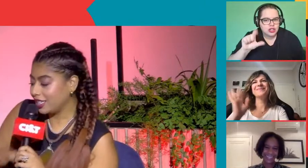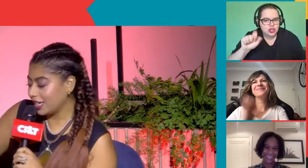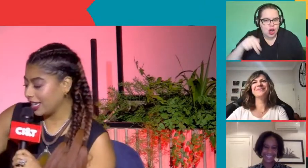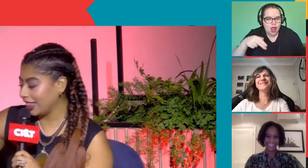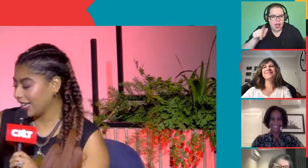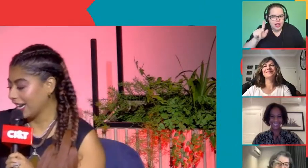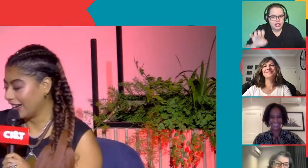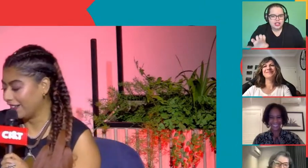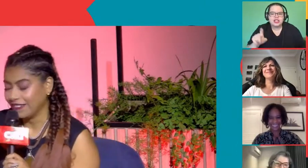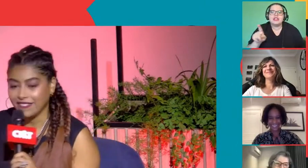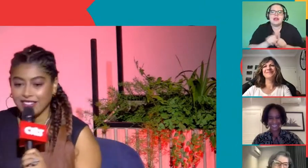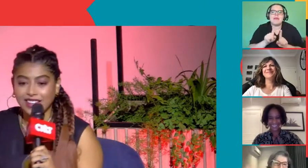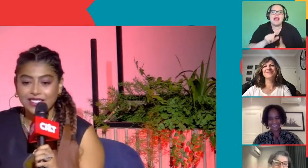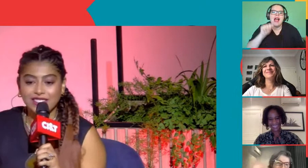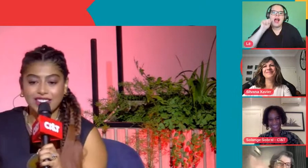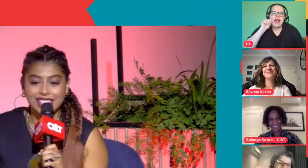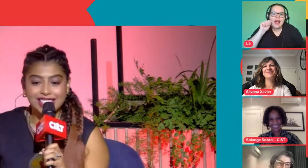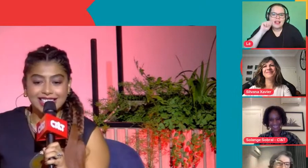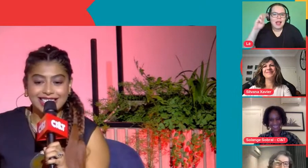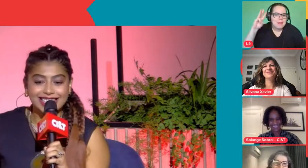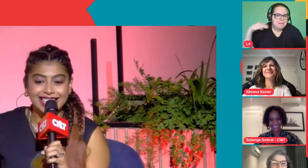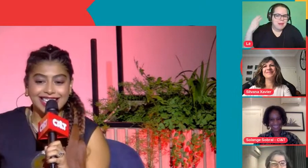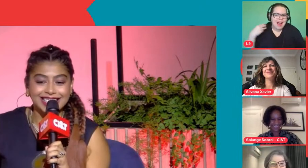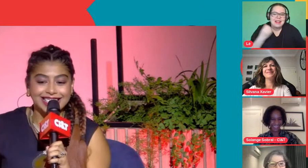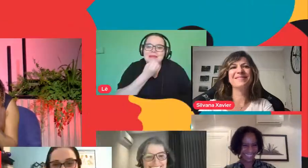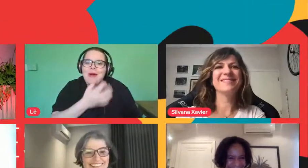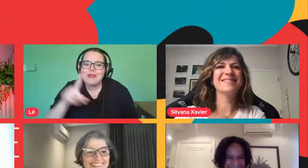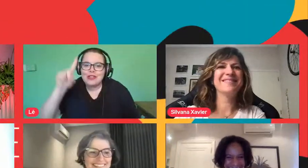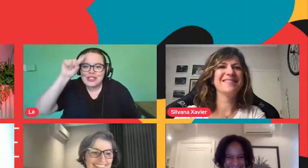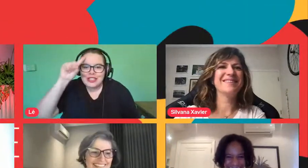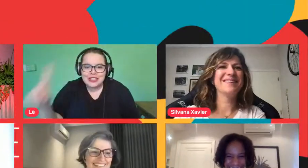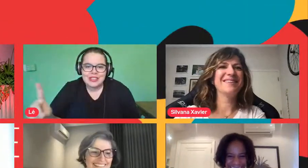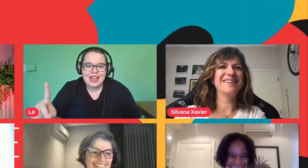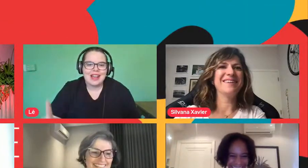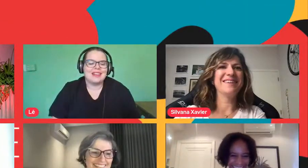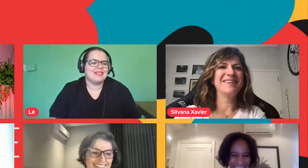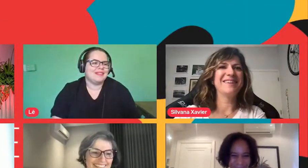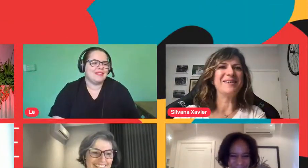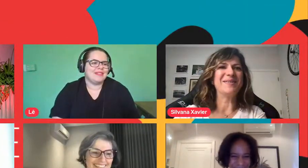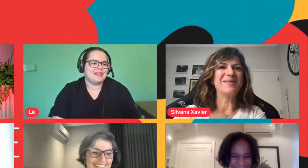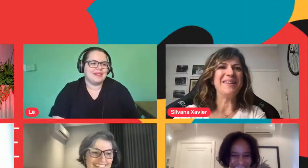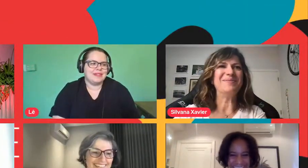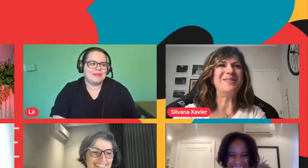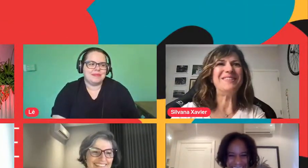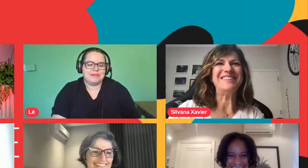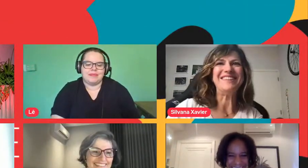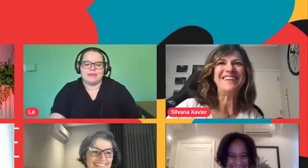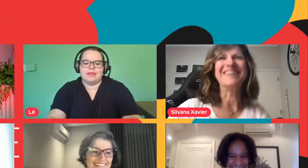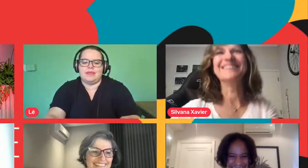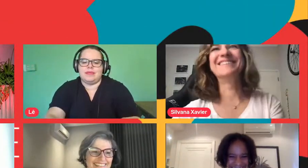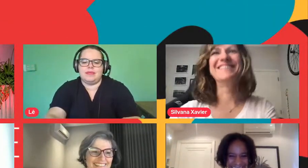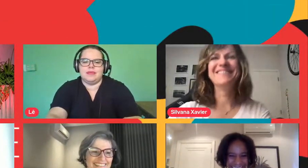Ana Caixeta. Bom dia, gente! Bom dia!